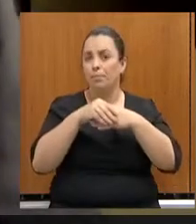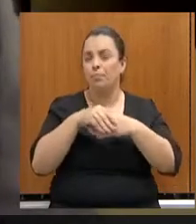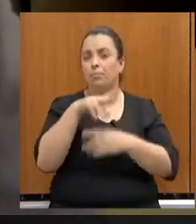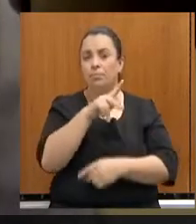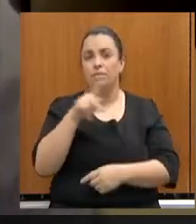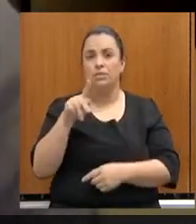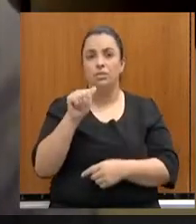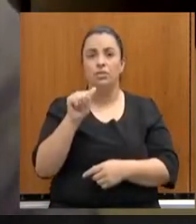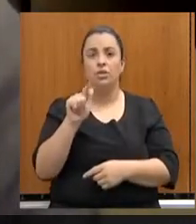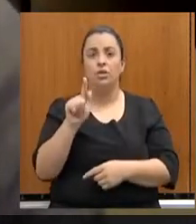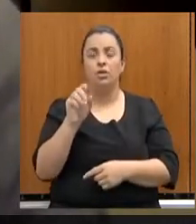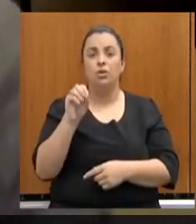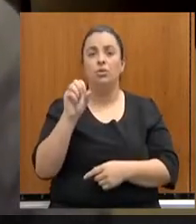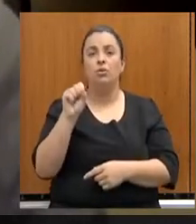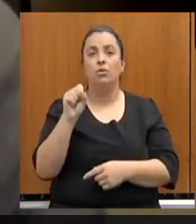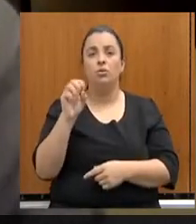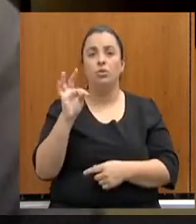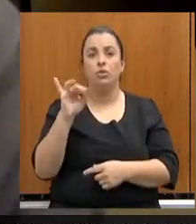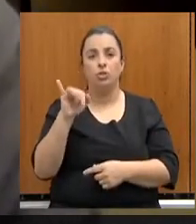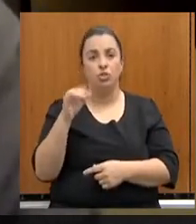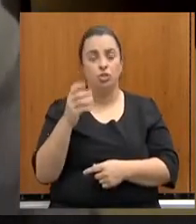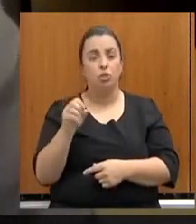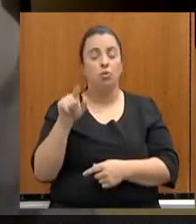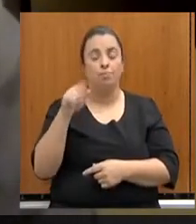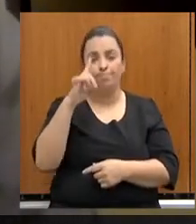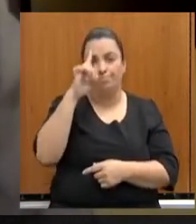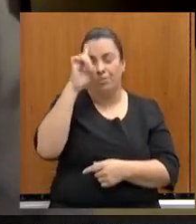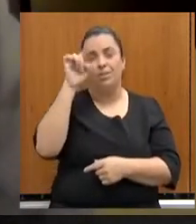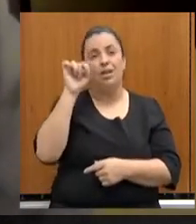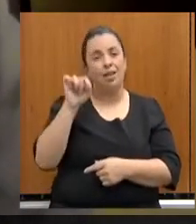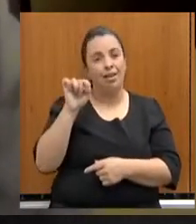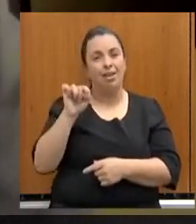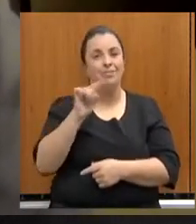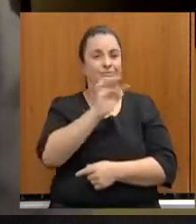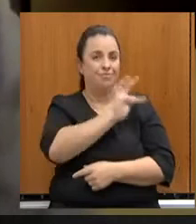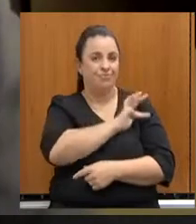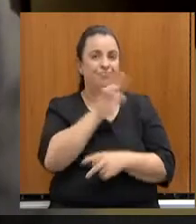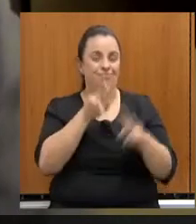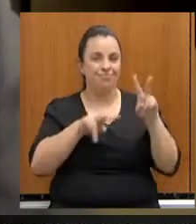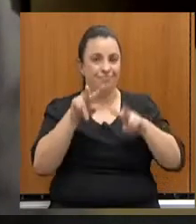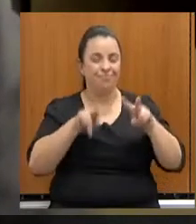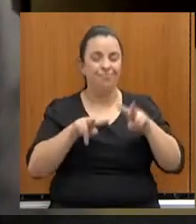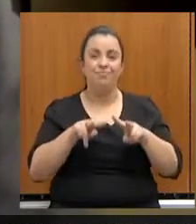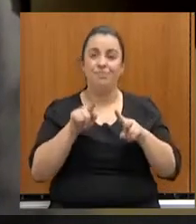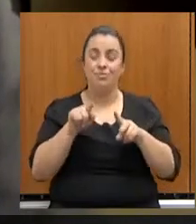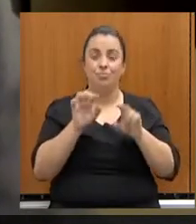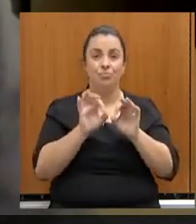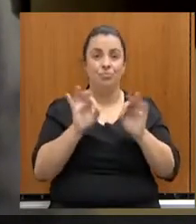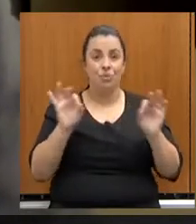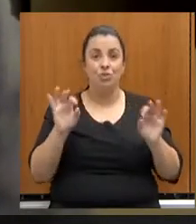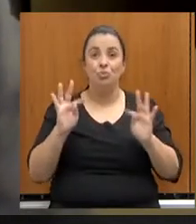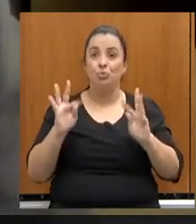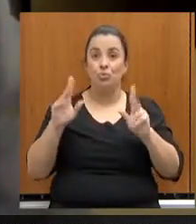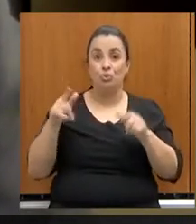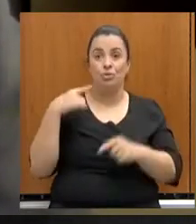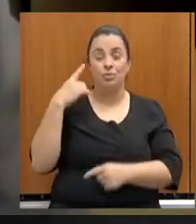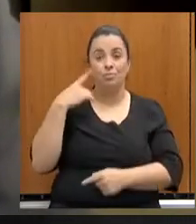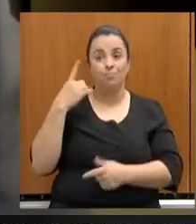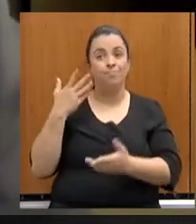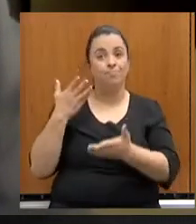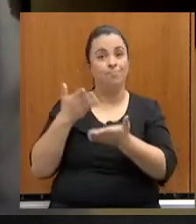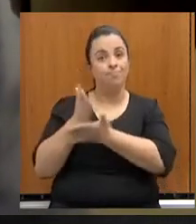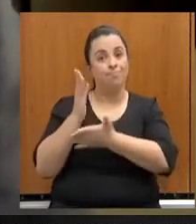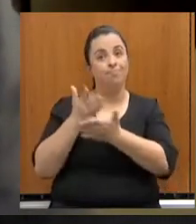por ter ativo tivesse a Brilhante ideia e que foi aprovada todo nosso